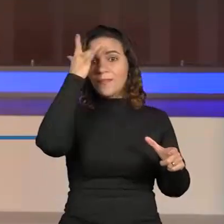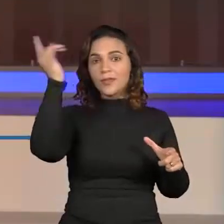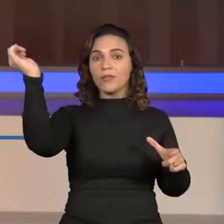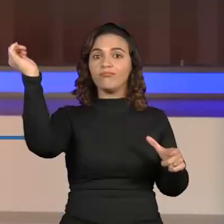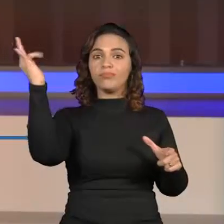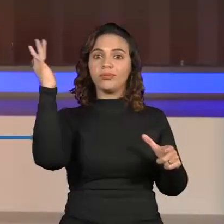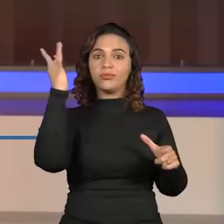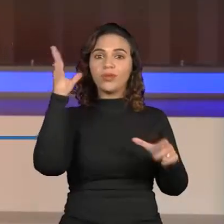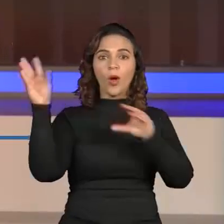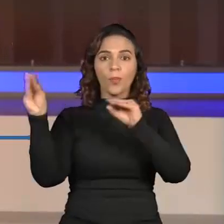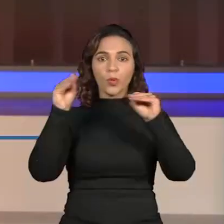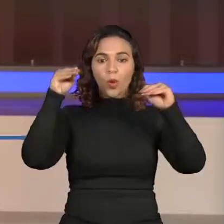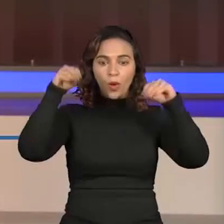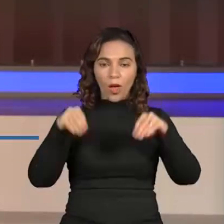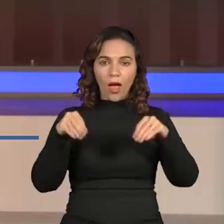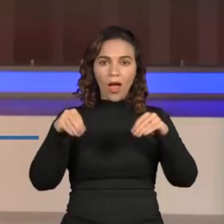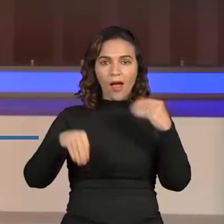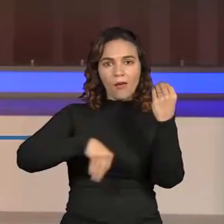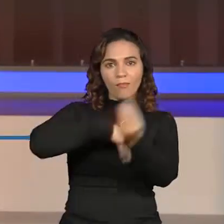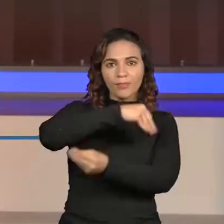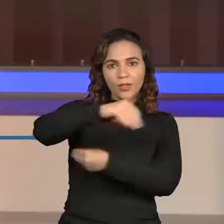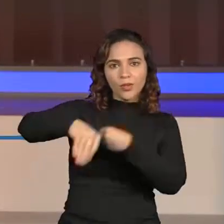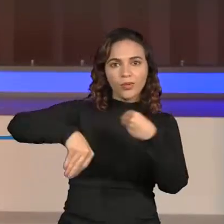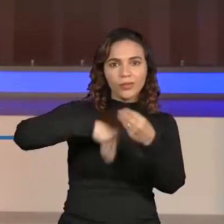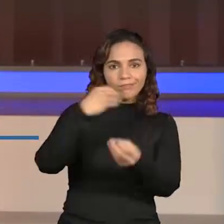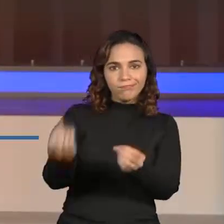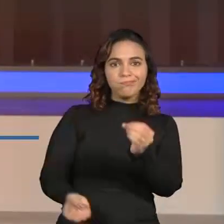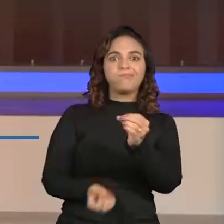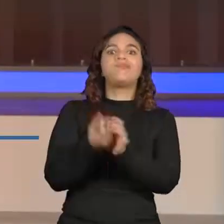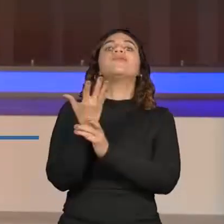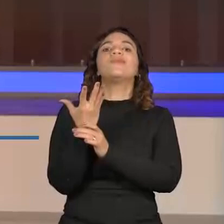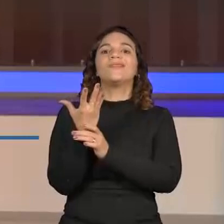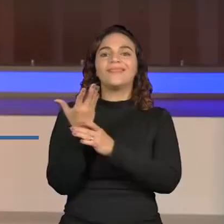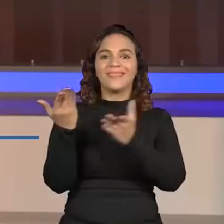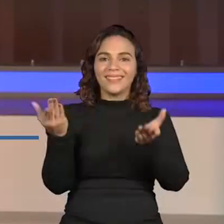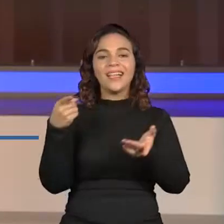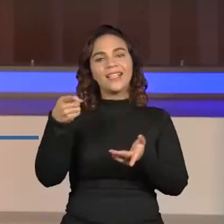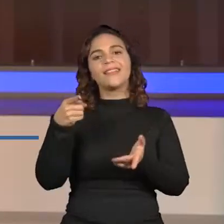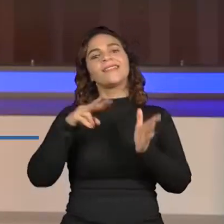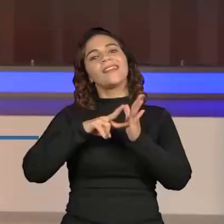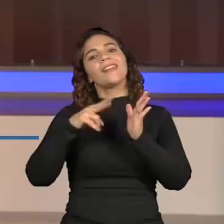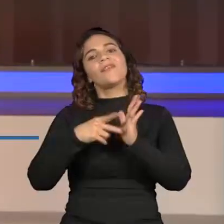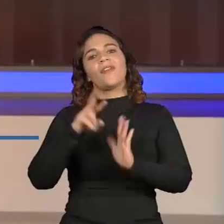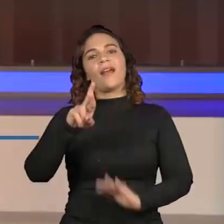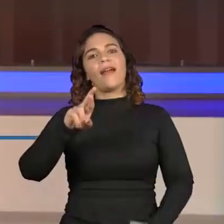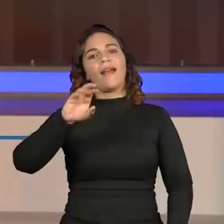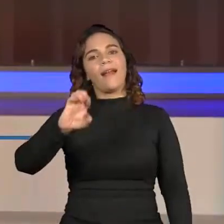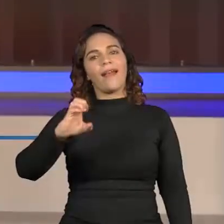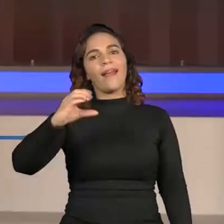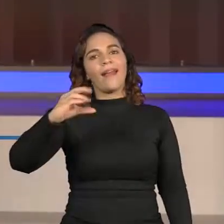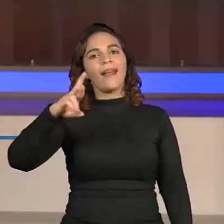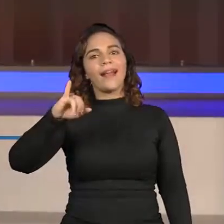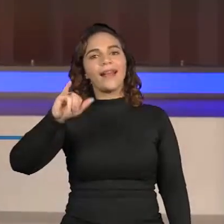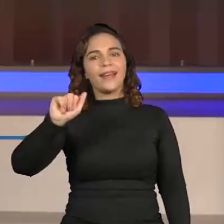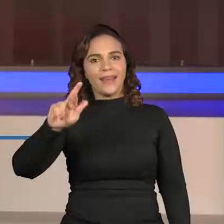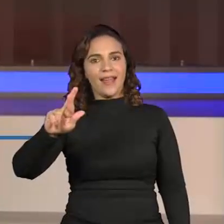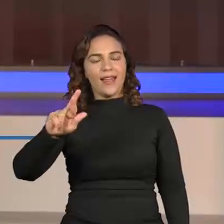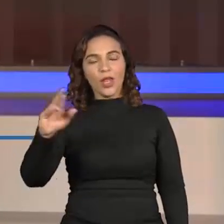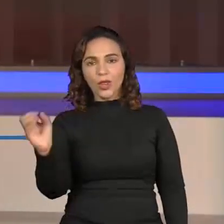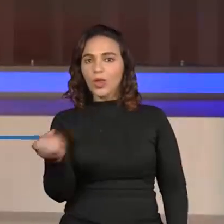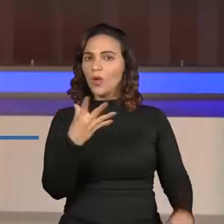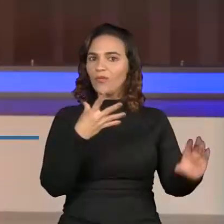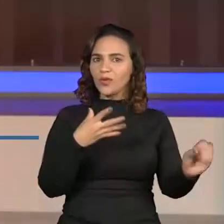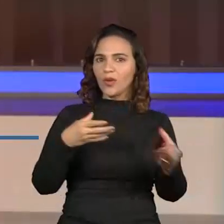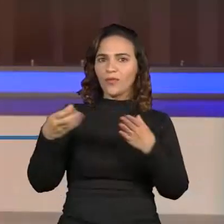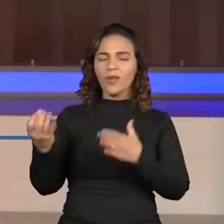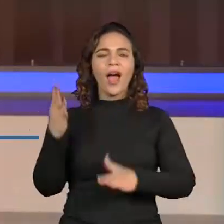legal. E isso que nós chamamos de recriar a cultura local. E muitas vezes, algo que vem de fora, acaba ficando